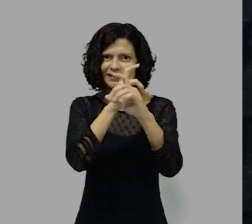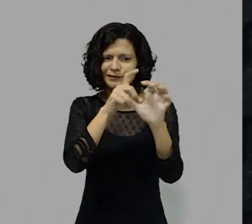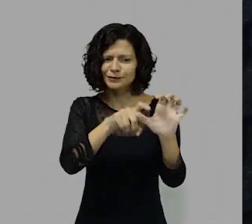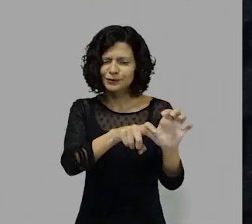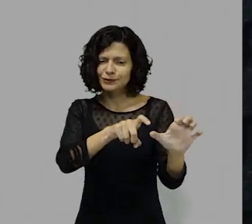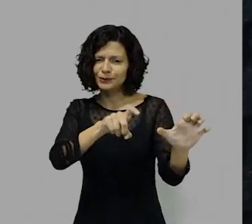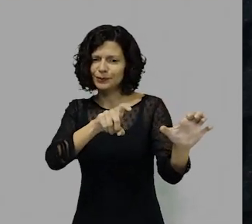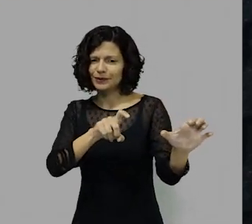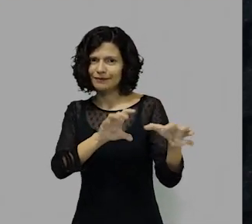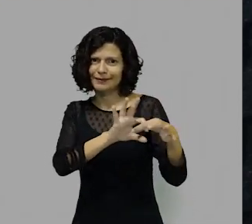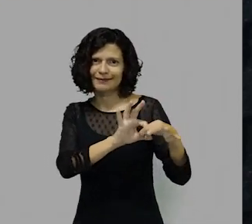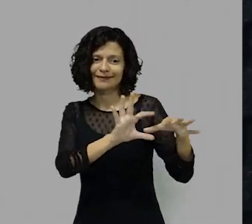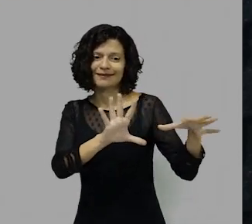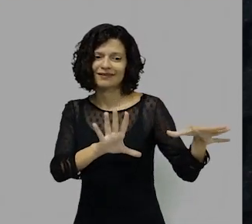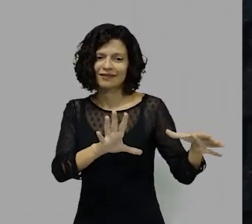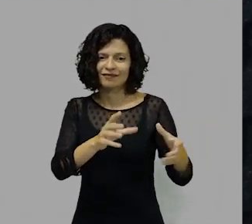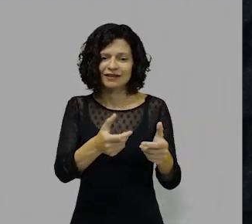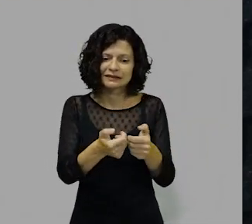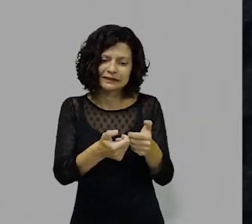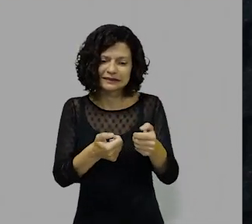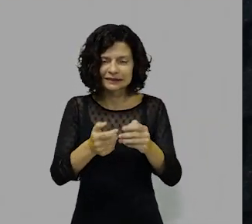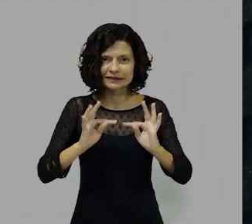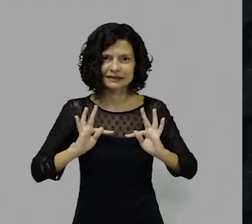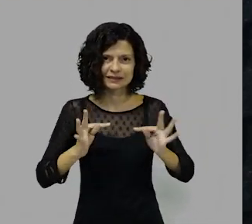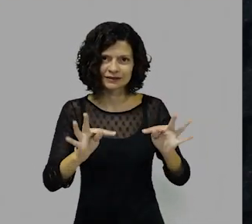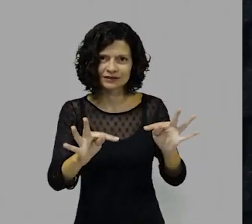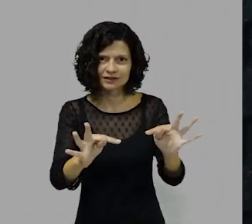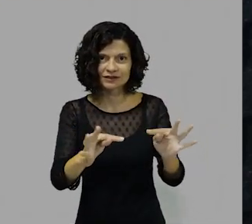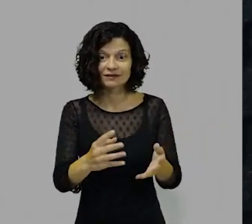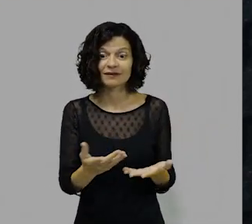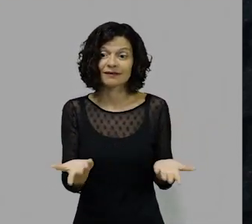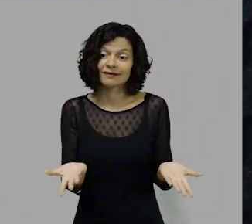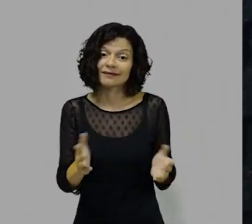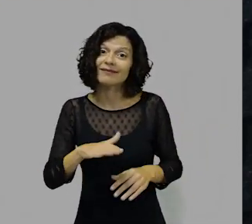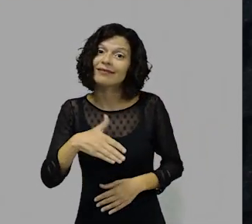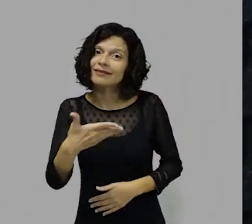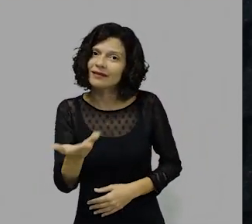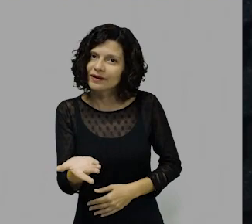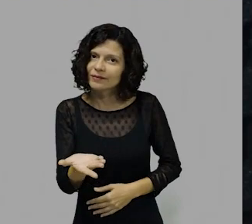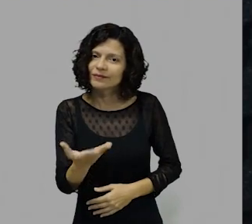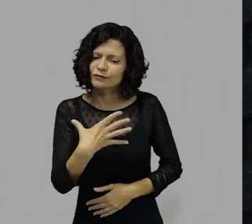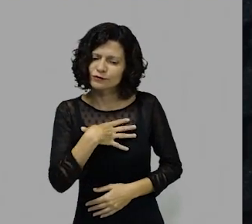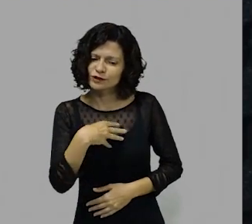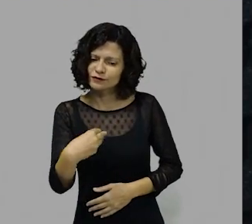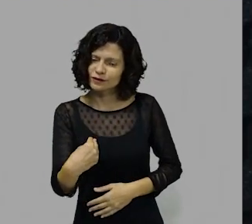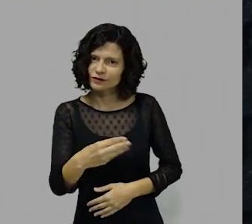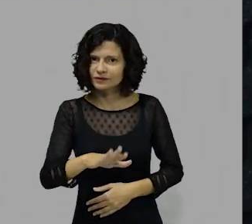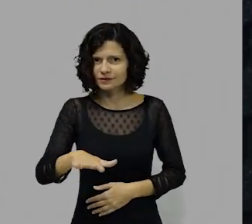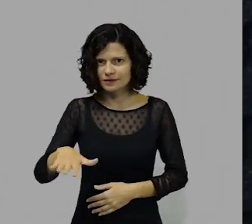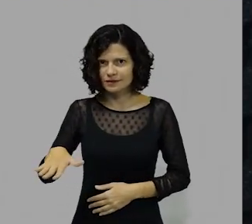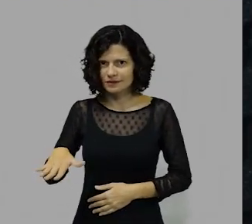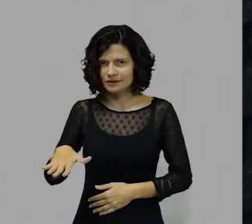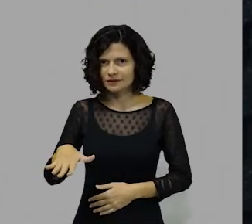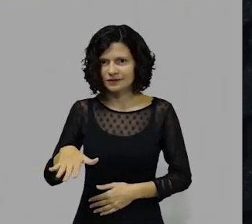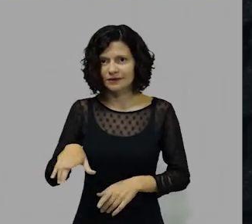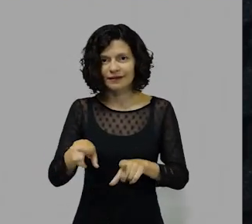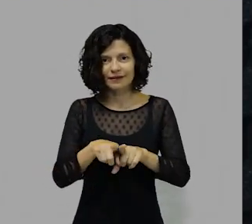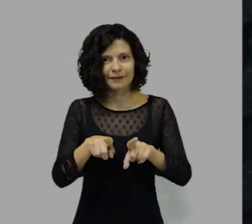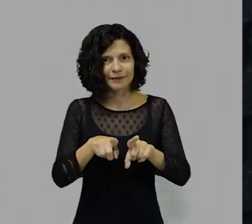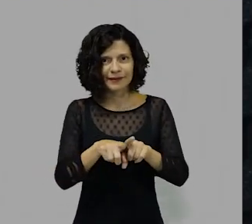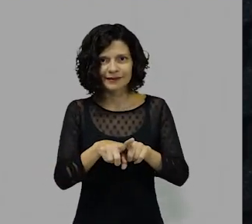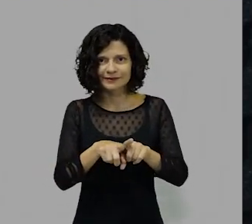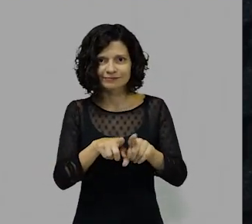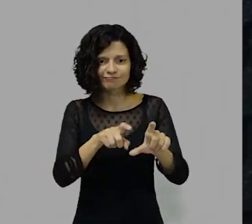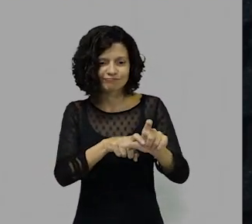tecnologia, então os filhos ou as crianças não conseguirão ver a necessidade de se